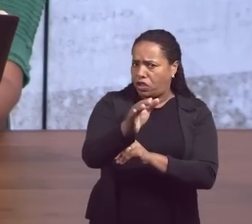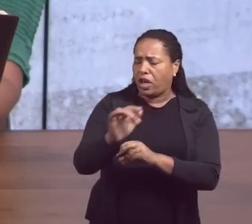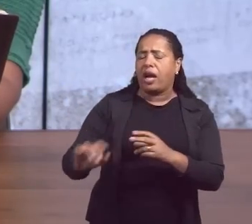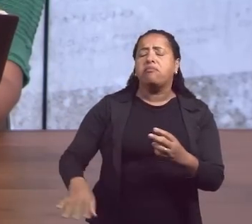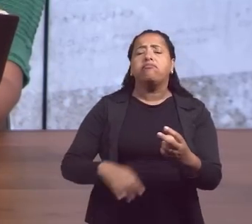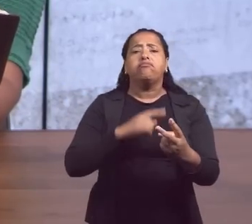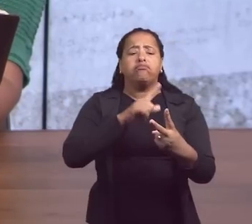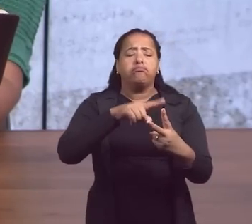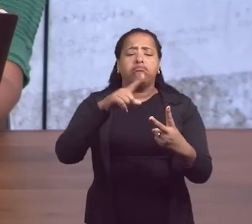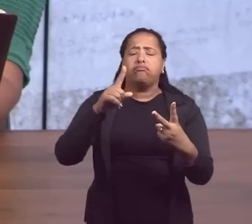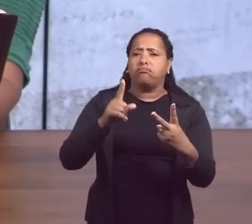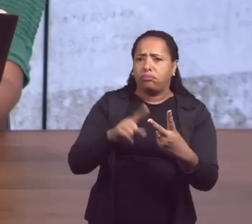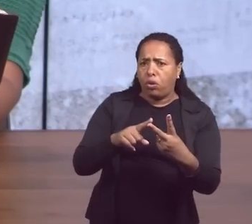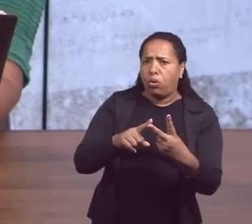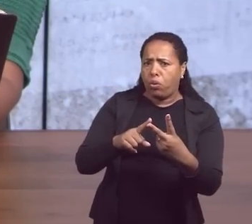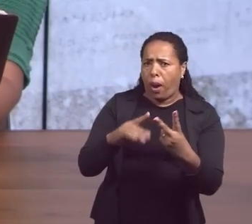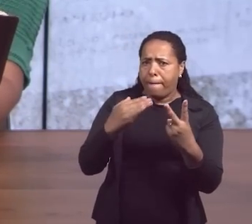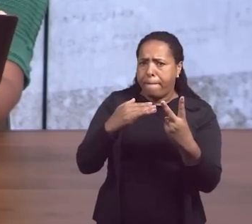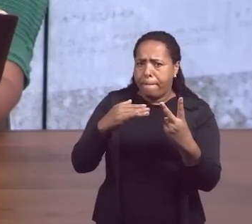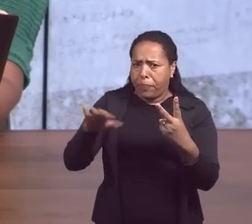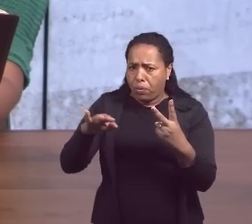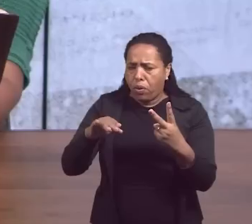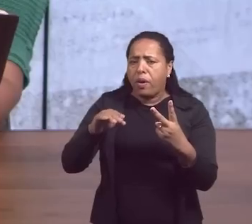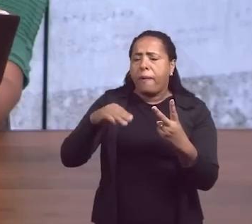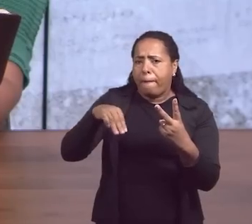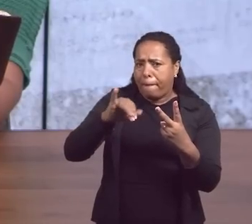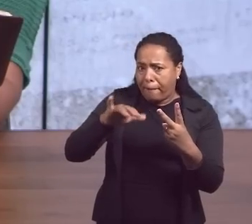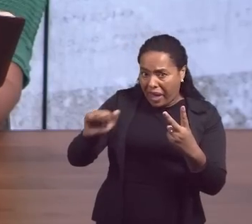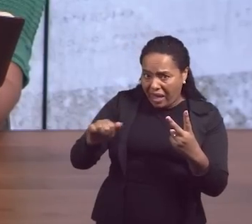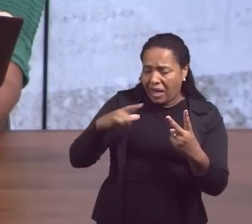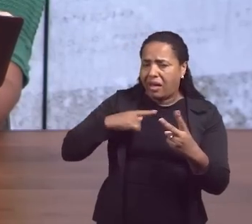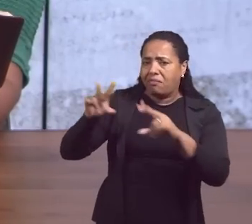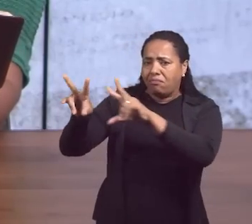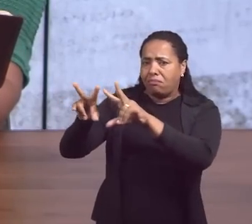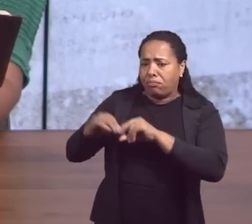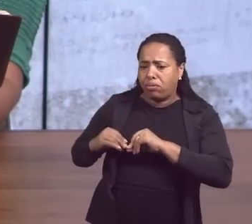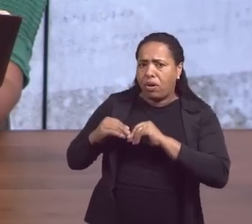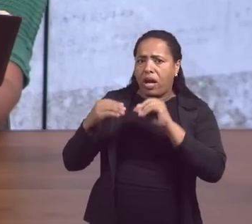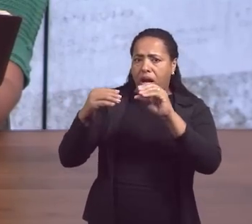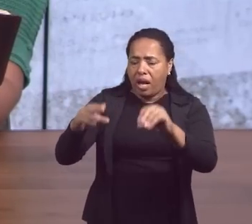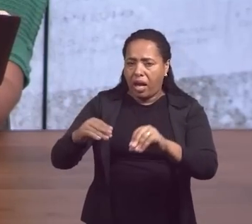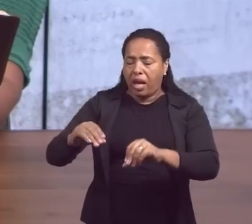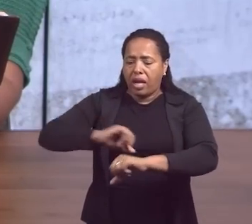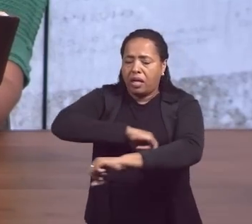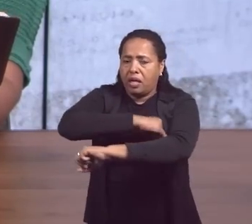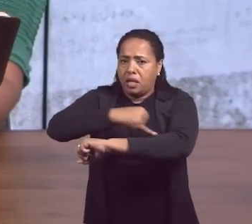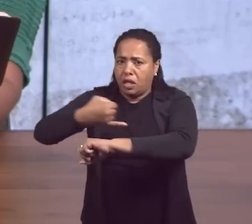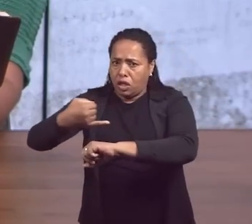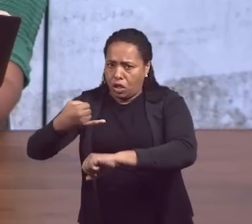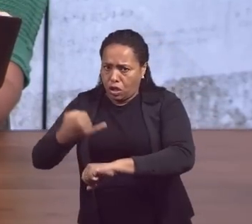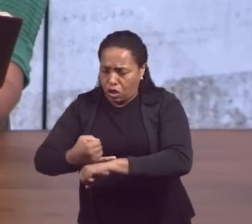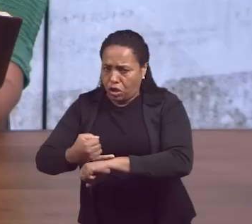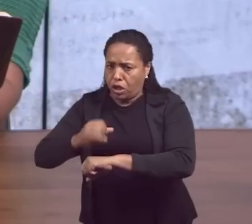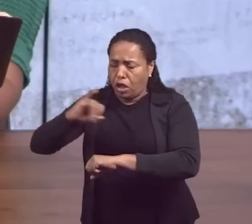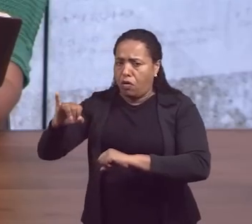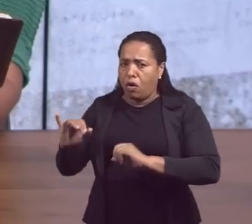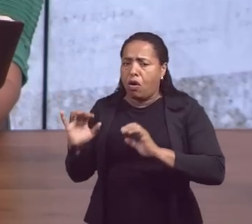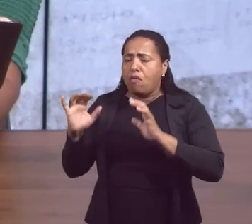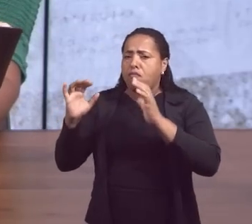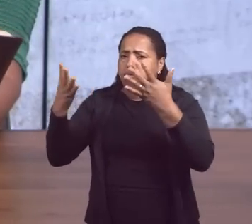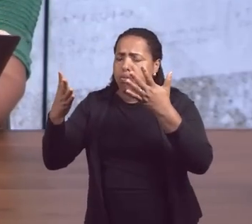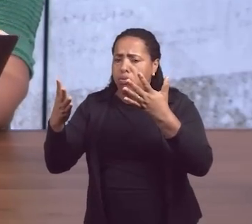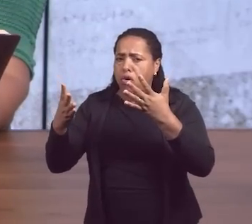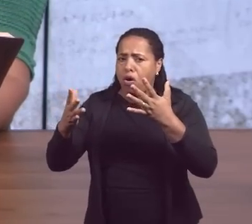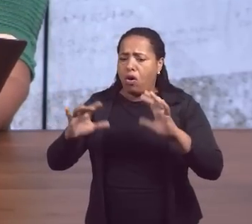2 tribos e meia tribo receberam a sua herança daquém do Jordão de Jericó, da banda do